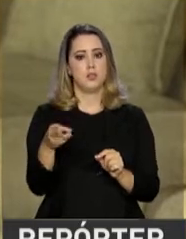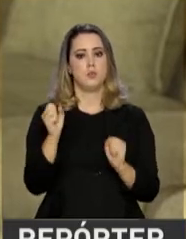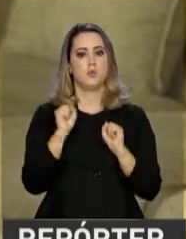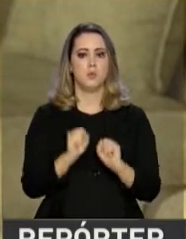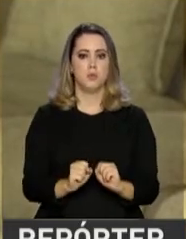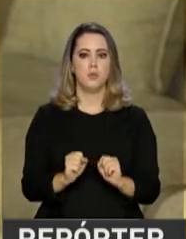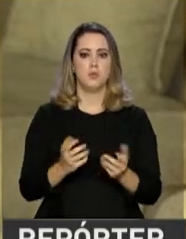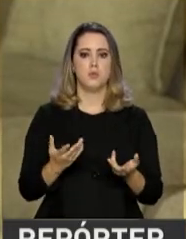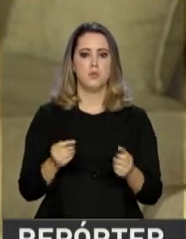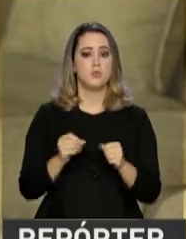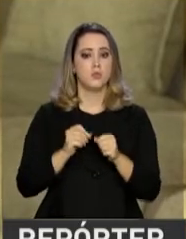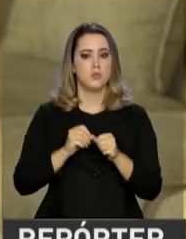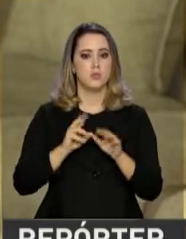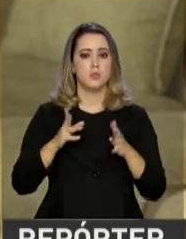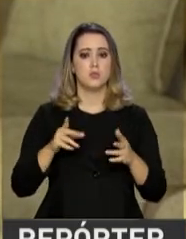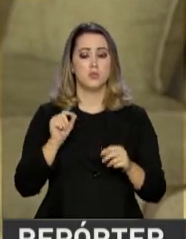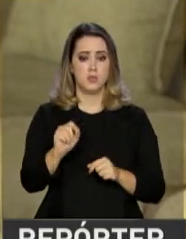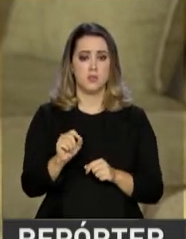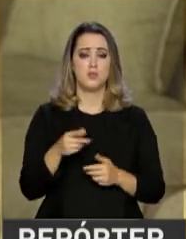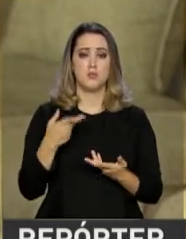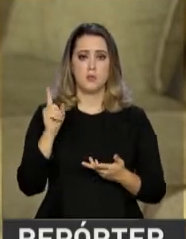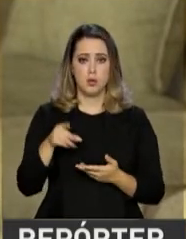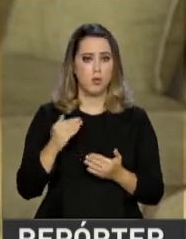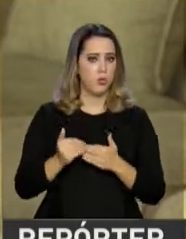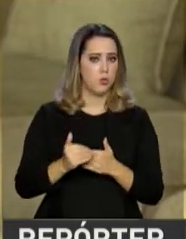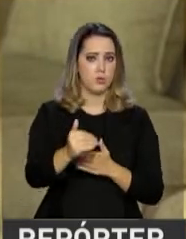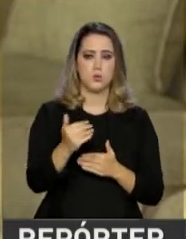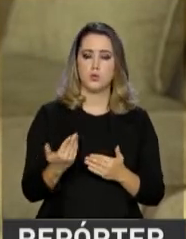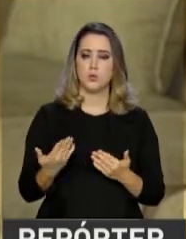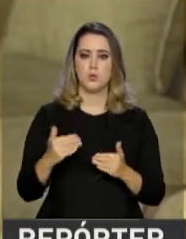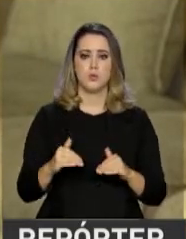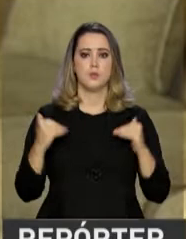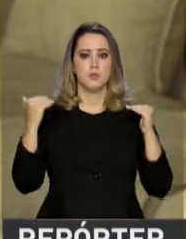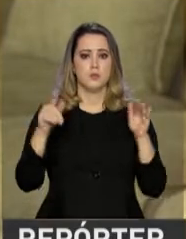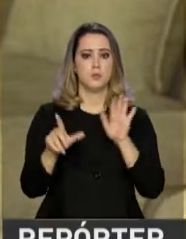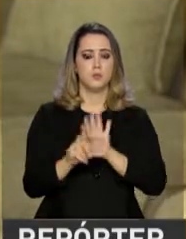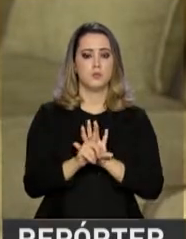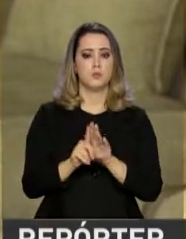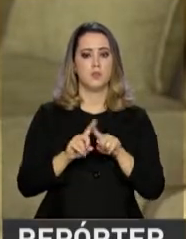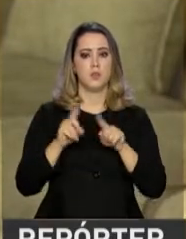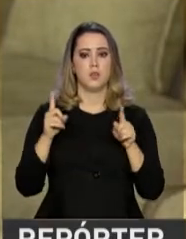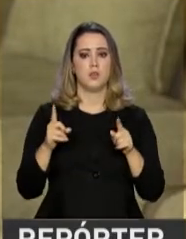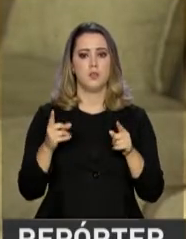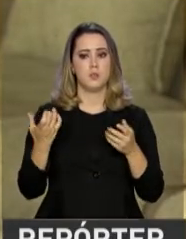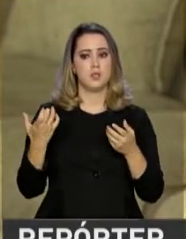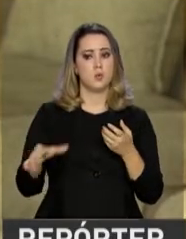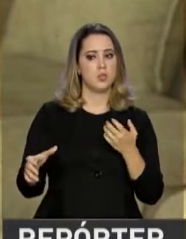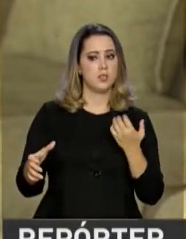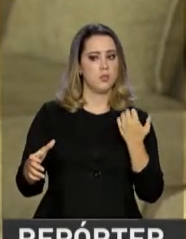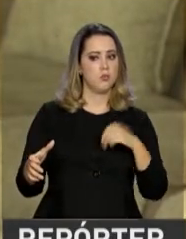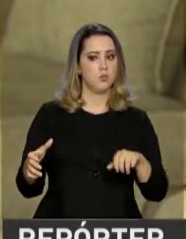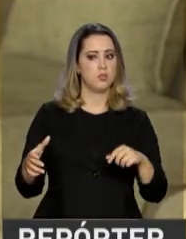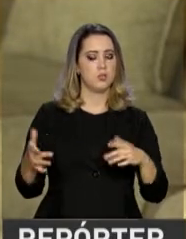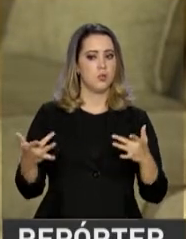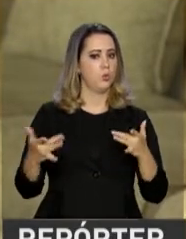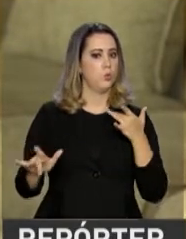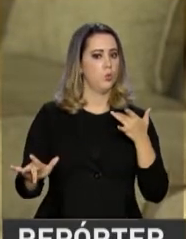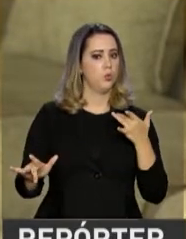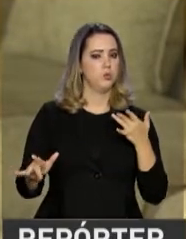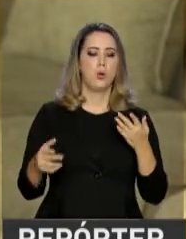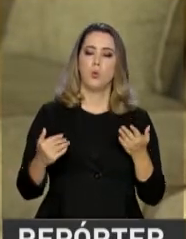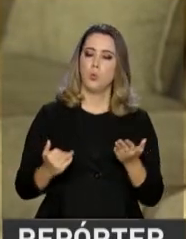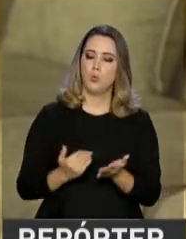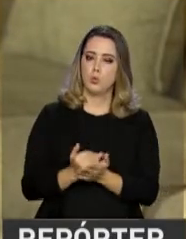eles podem fazer o que eles fizerem vai prevalecer sobre a lei eu acho que eles não quiserem vai